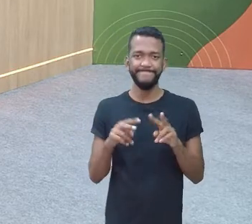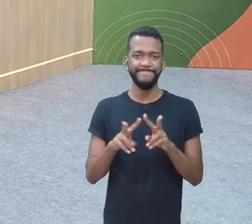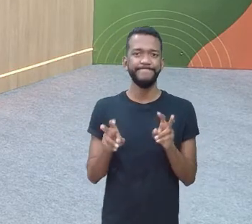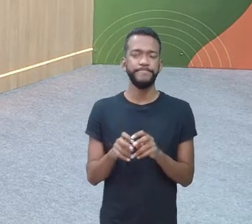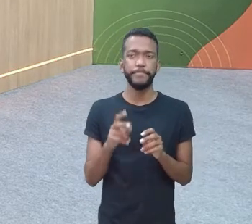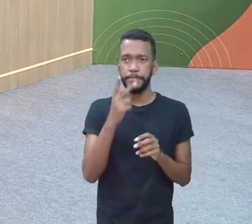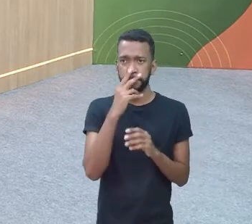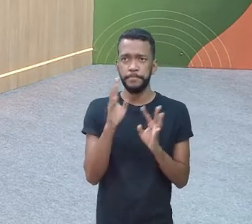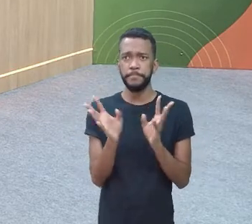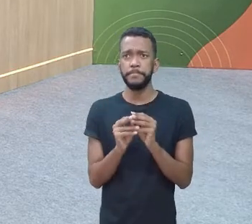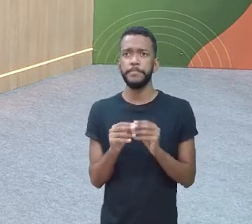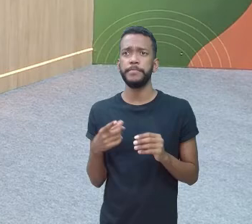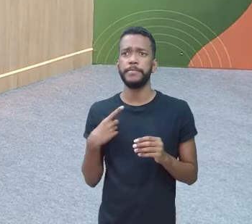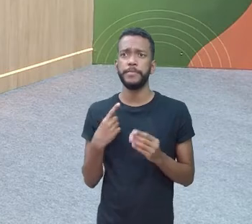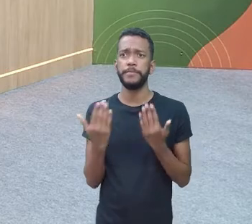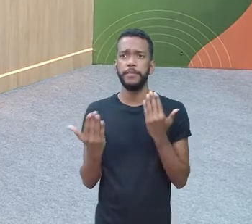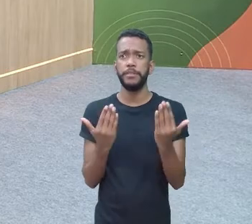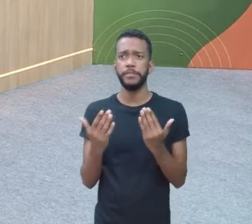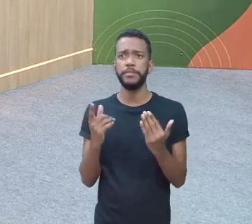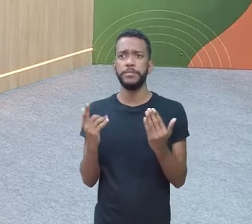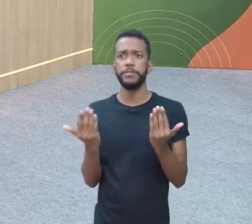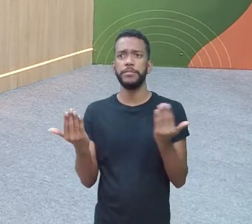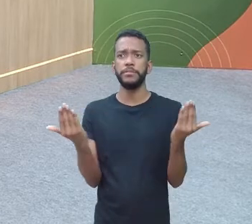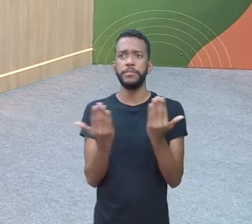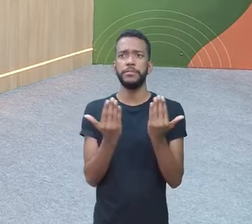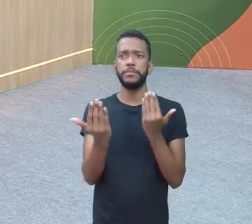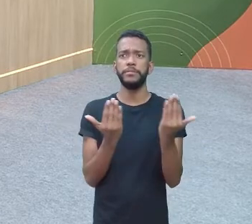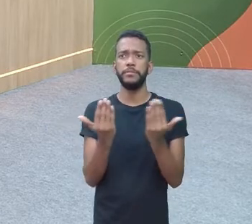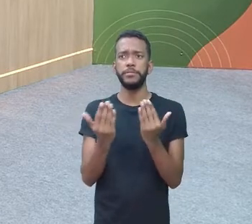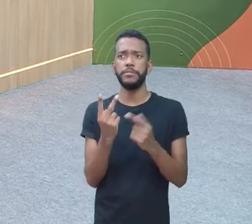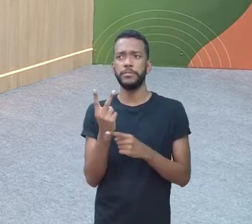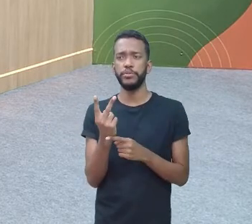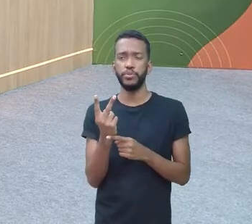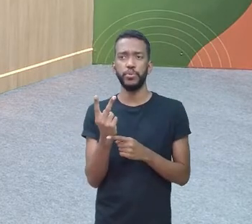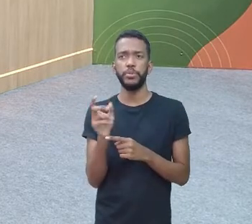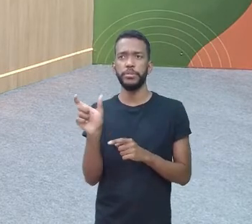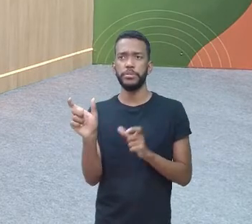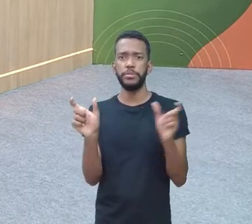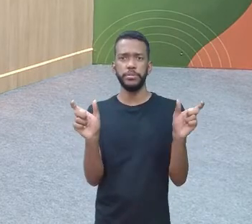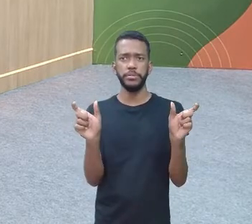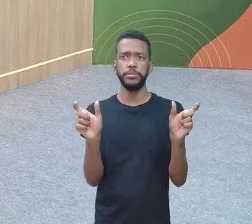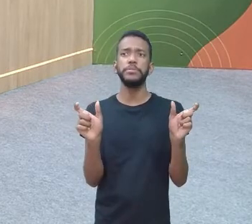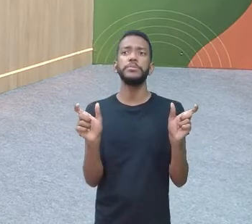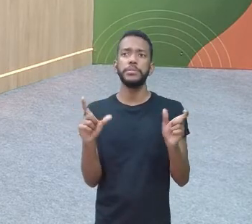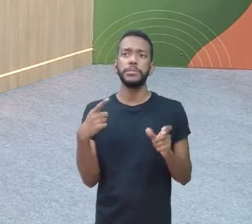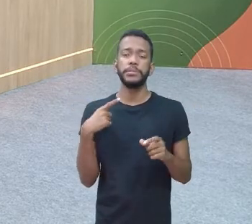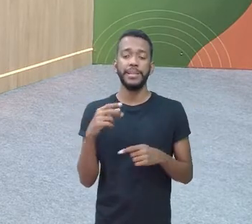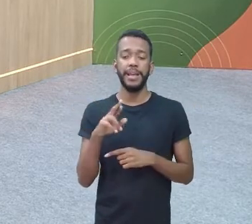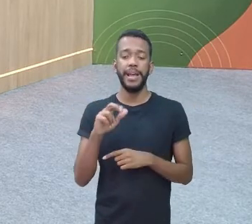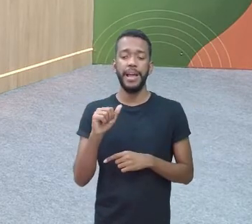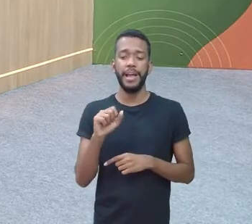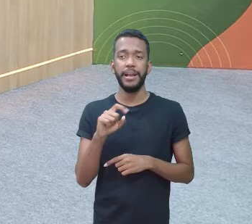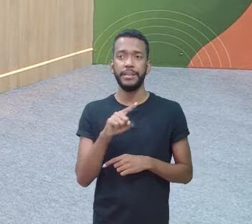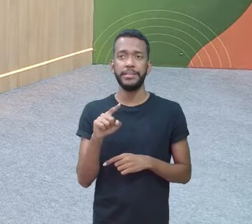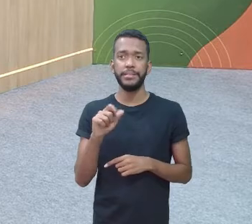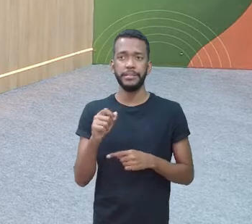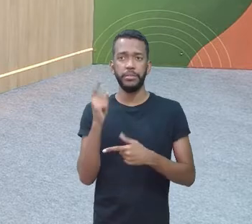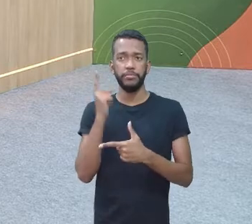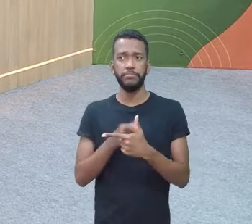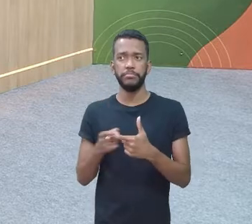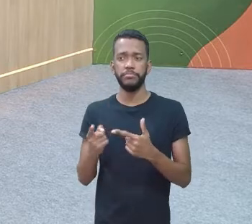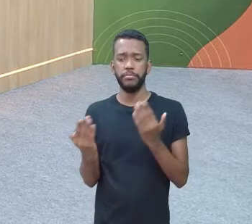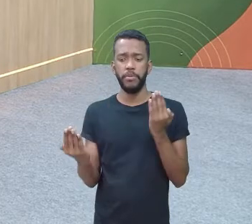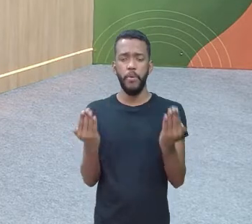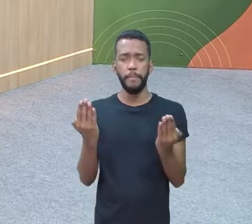bem pequenininha. Ela diz que a fração relaciona os valores de duas grandezas. Então, a razão, ela é a fração que faz esse